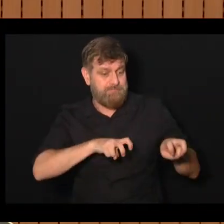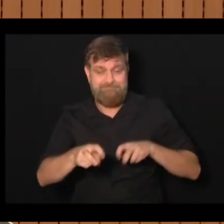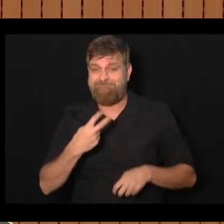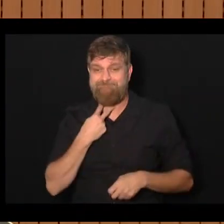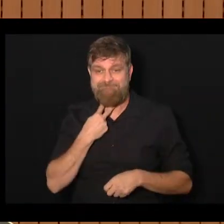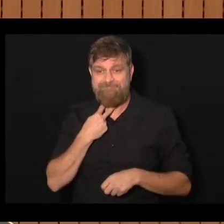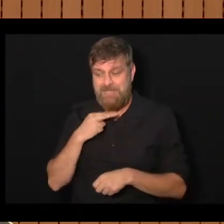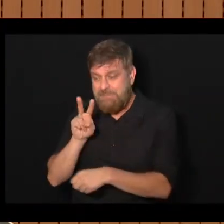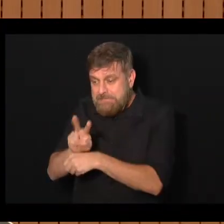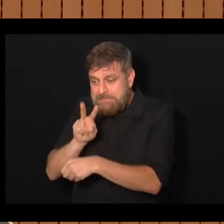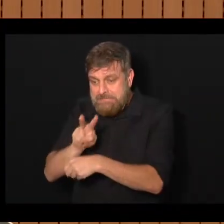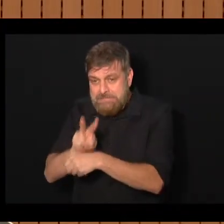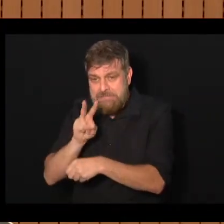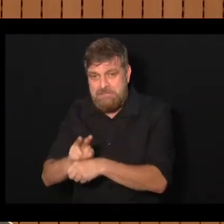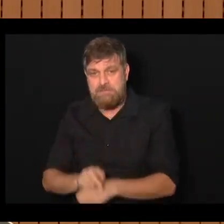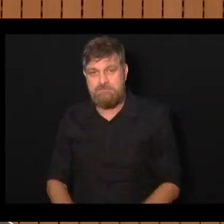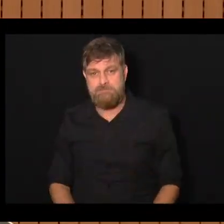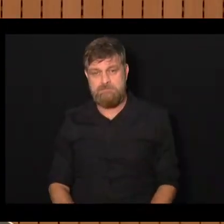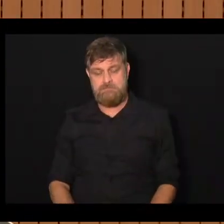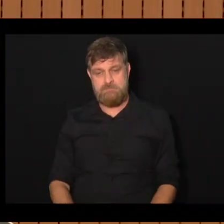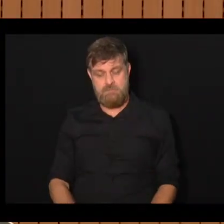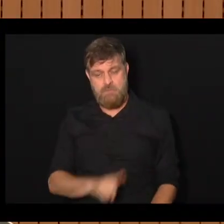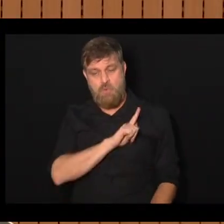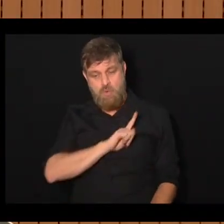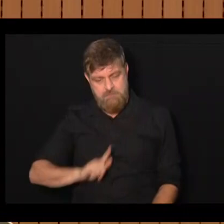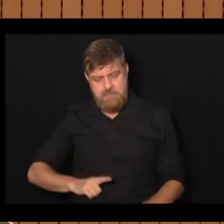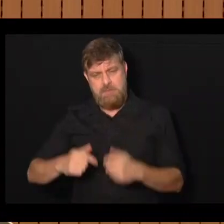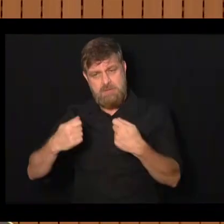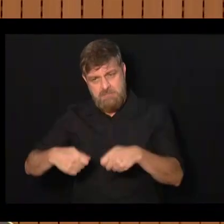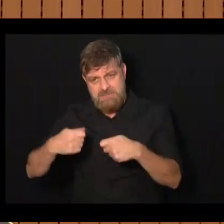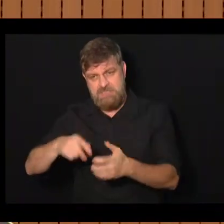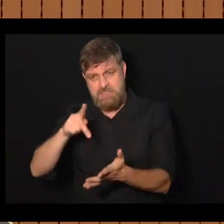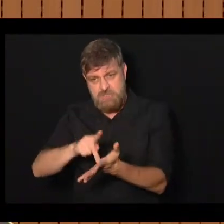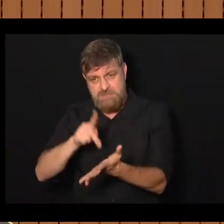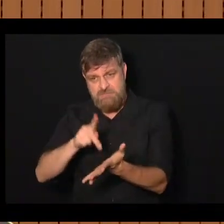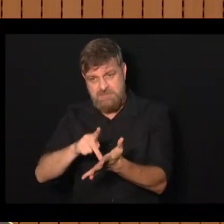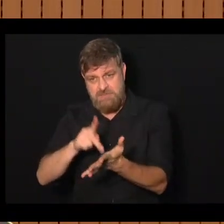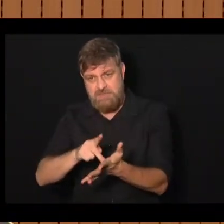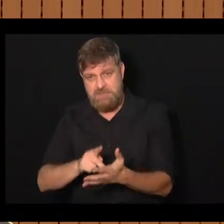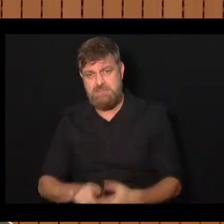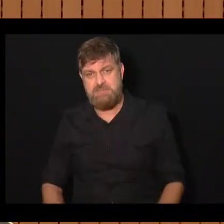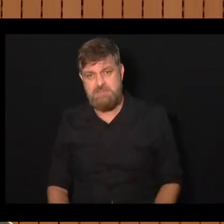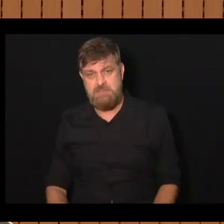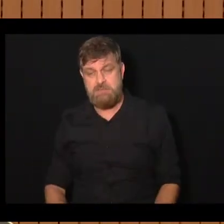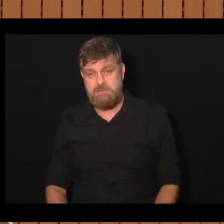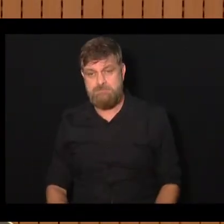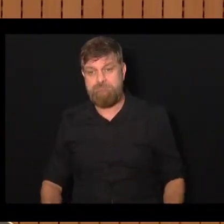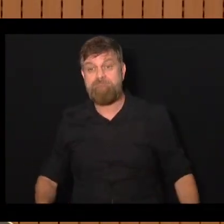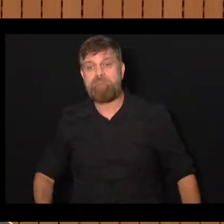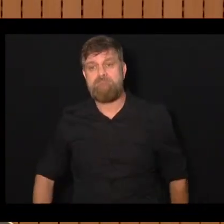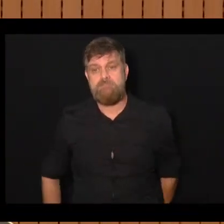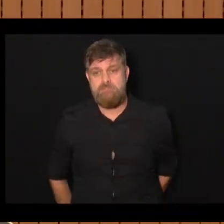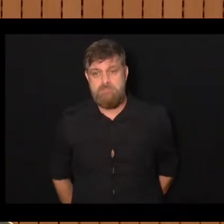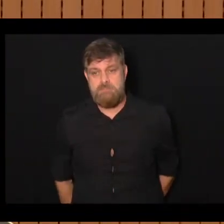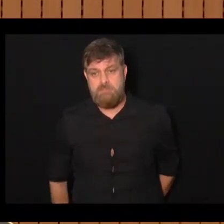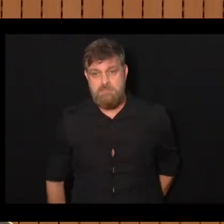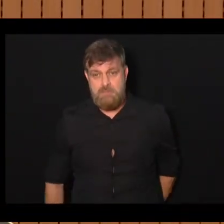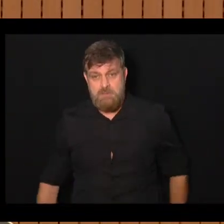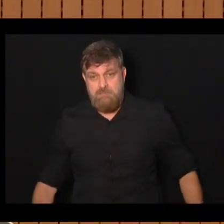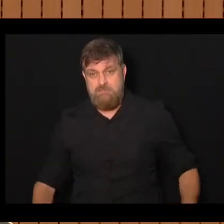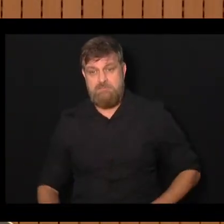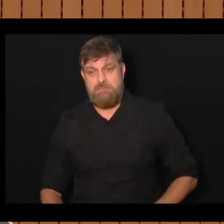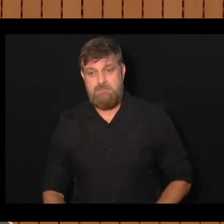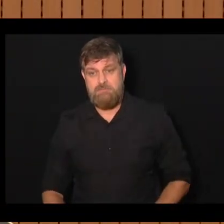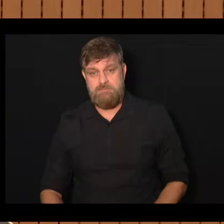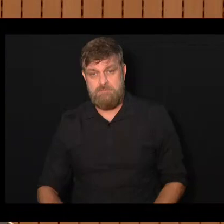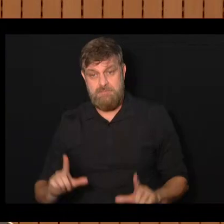Né? Então, o Estado necessariamente vai precisar olhar para essas pessoas idosas e dar